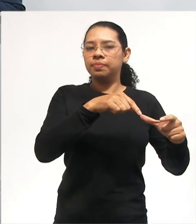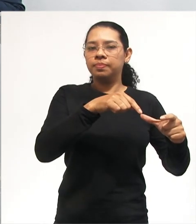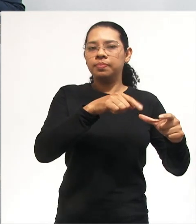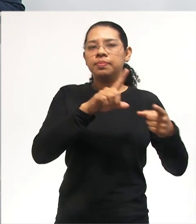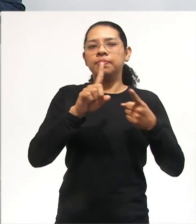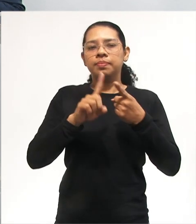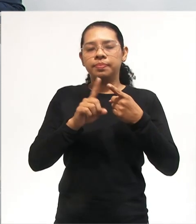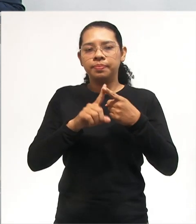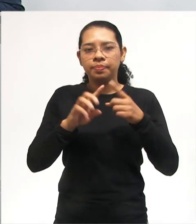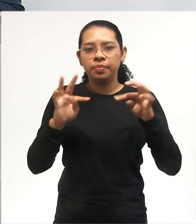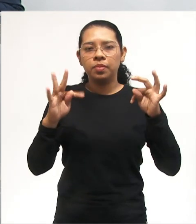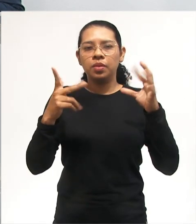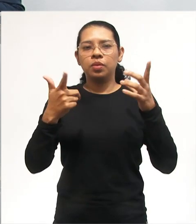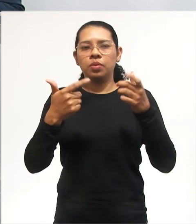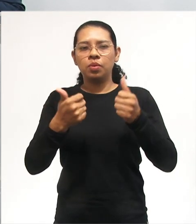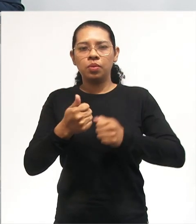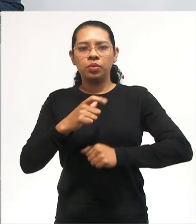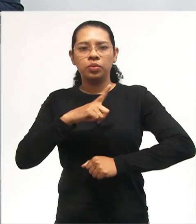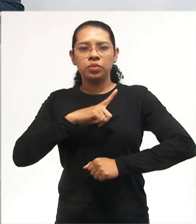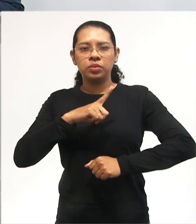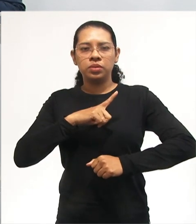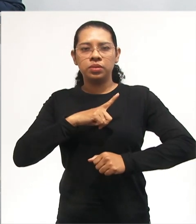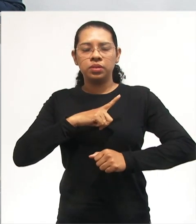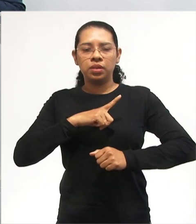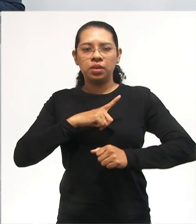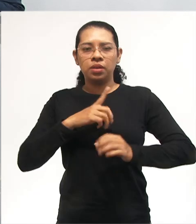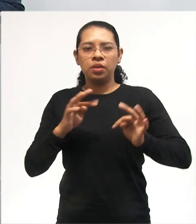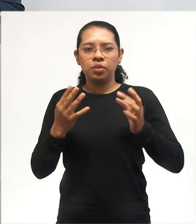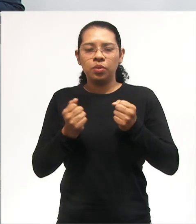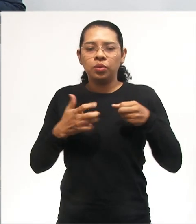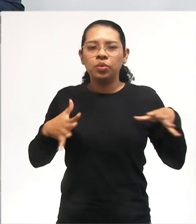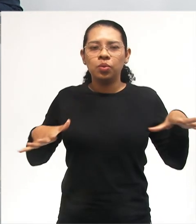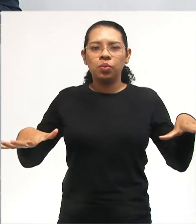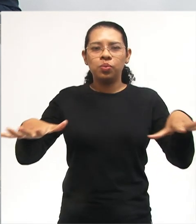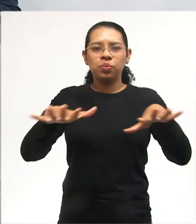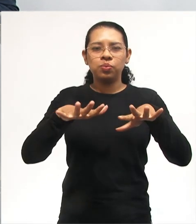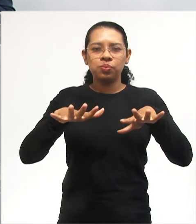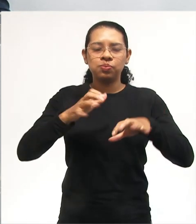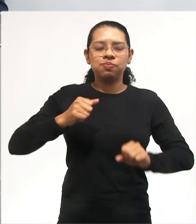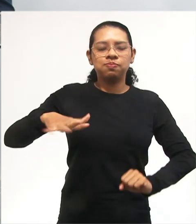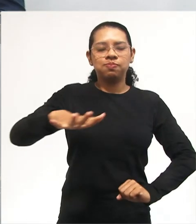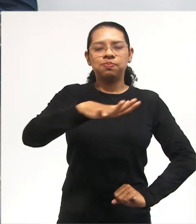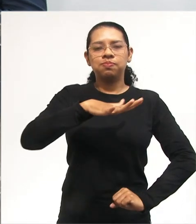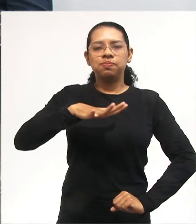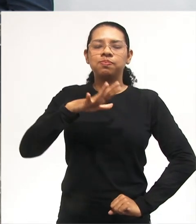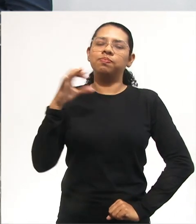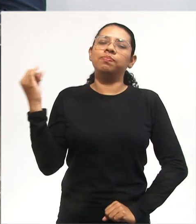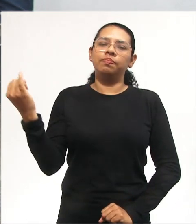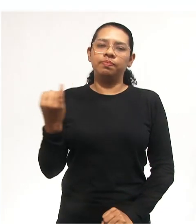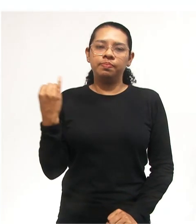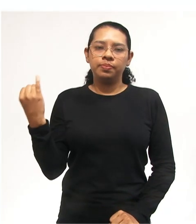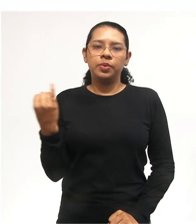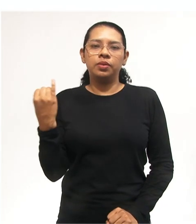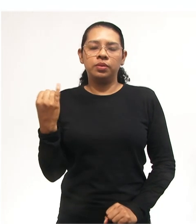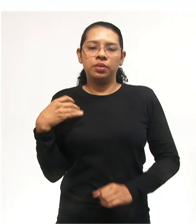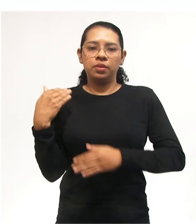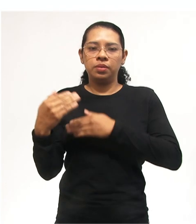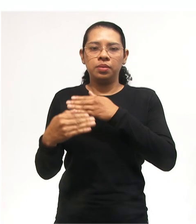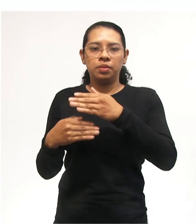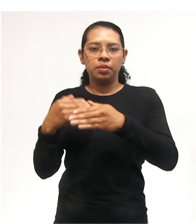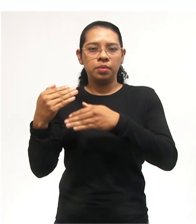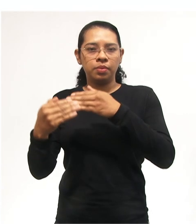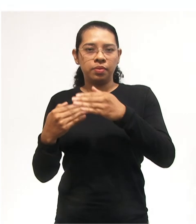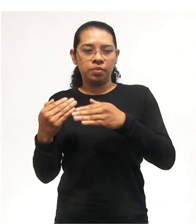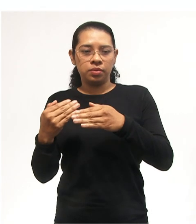com todas ali as interfaces que compõem esse polo de regulação, ele é extremamente importante para esse processo, tá?